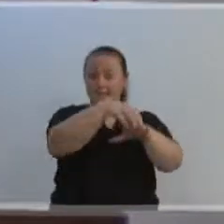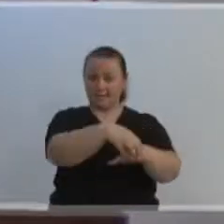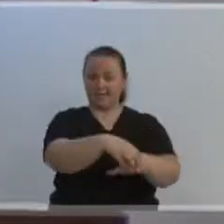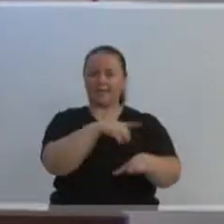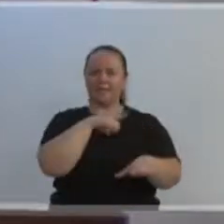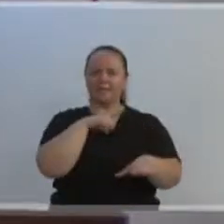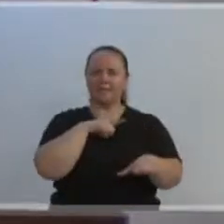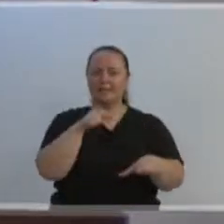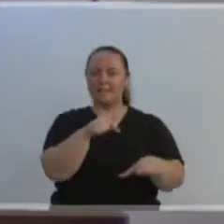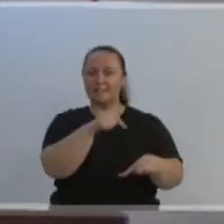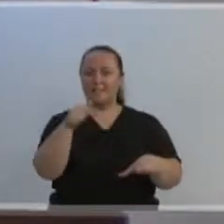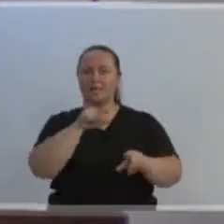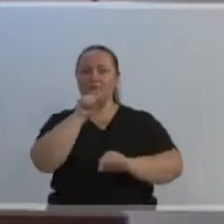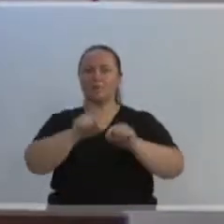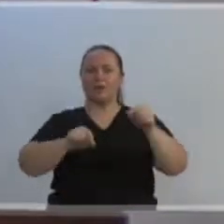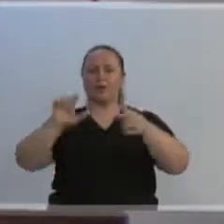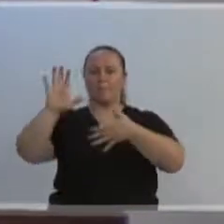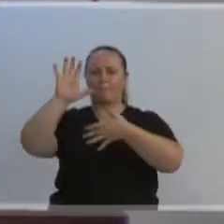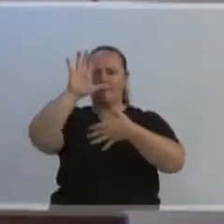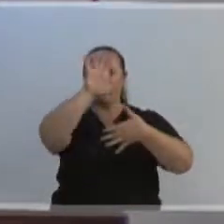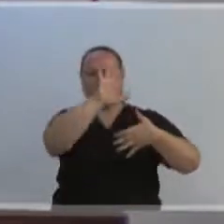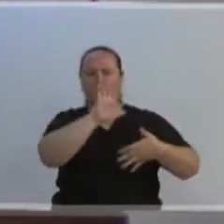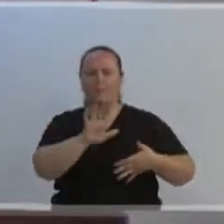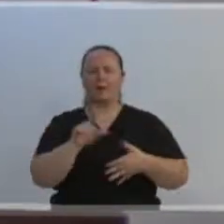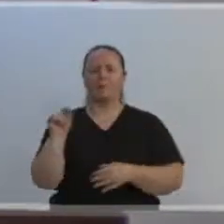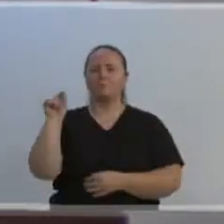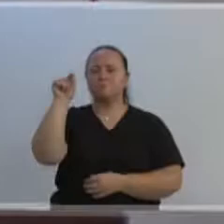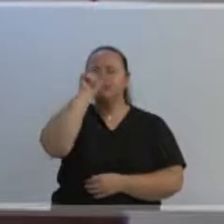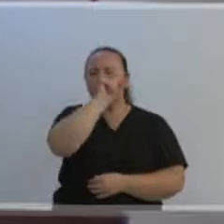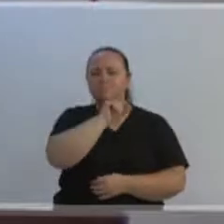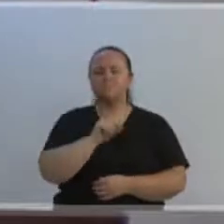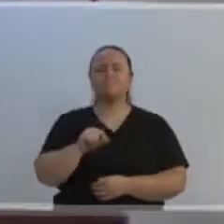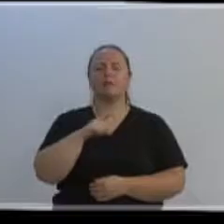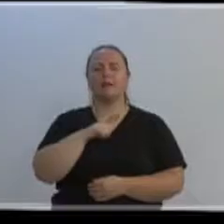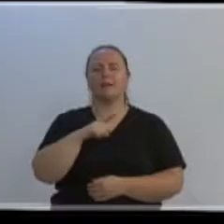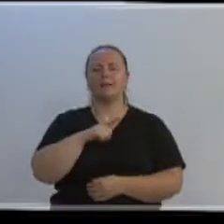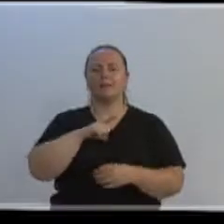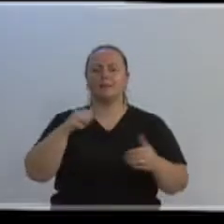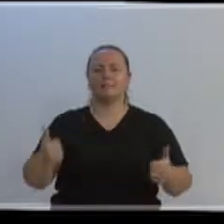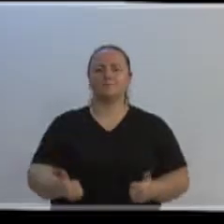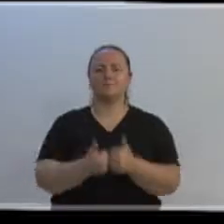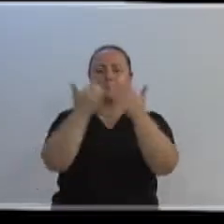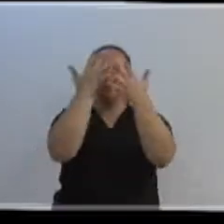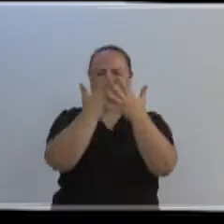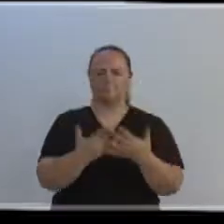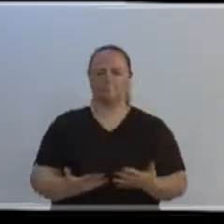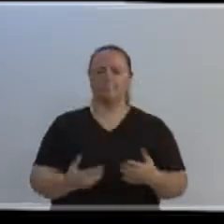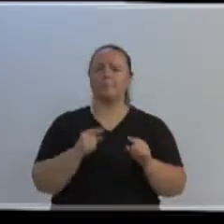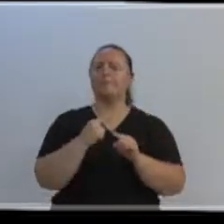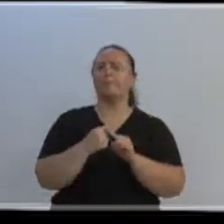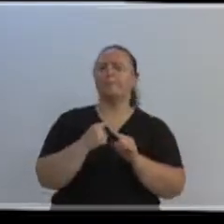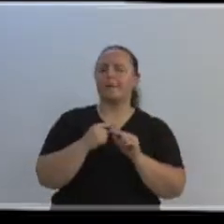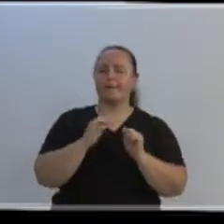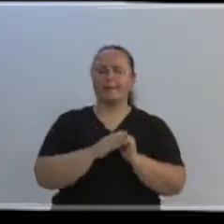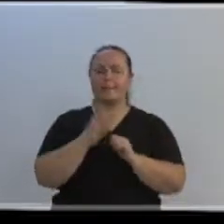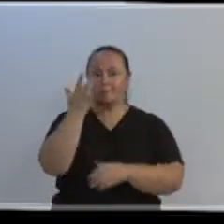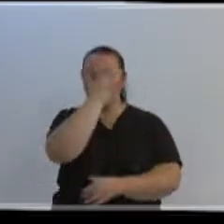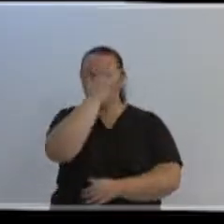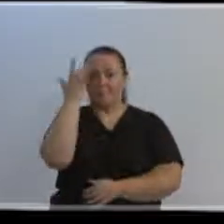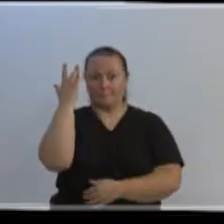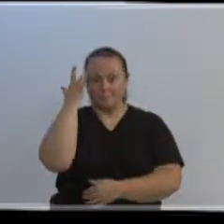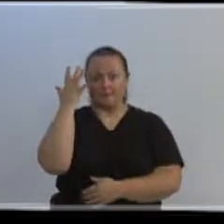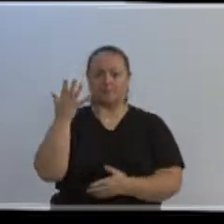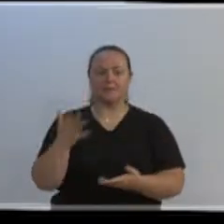mapas espalhados em pontos estratégicos do parque vila germânica medida promete ajudar pessoas com deficiência visual